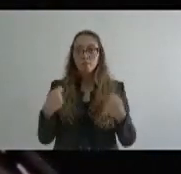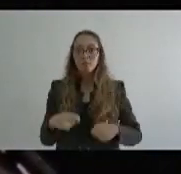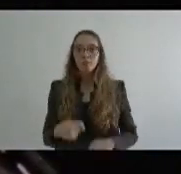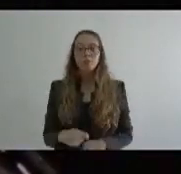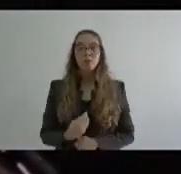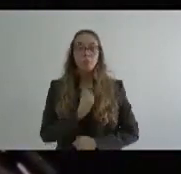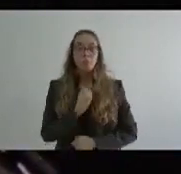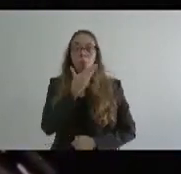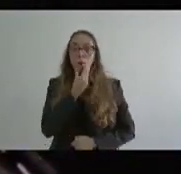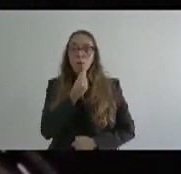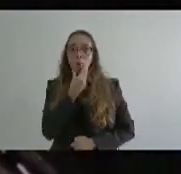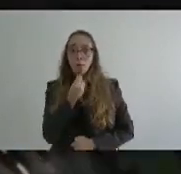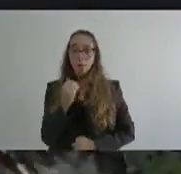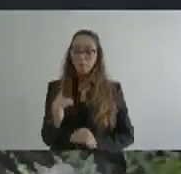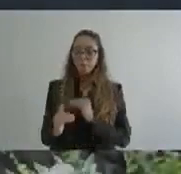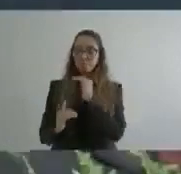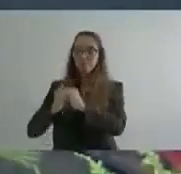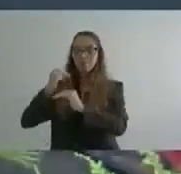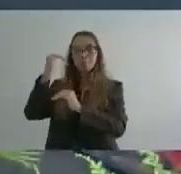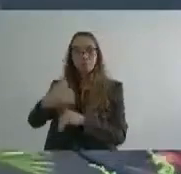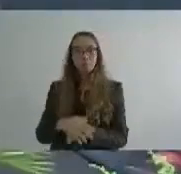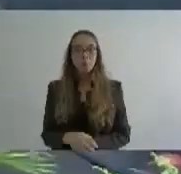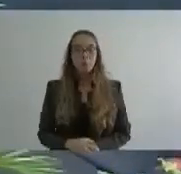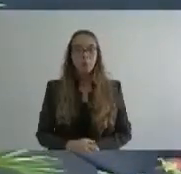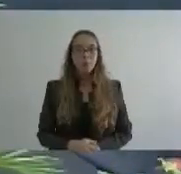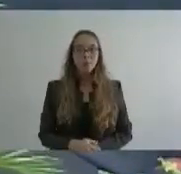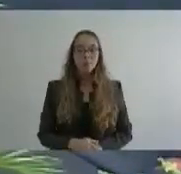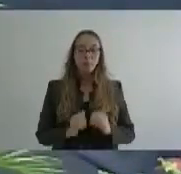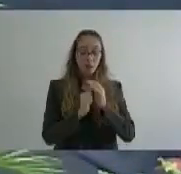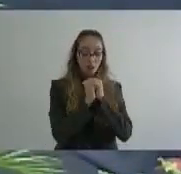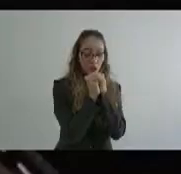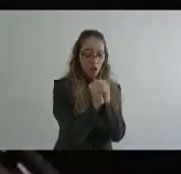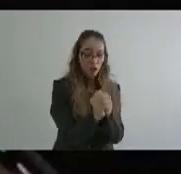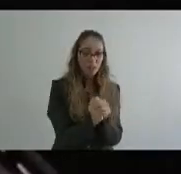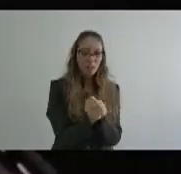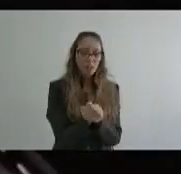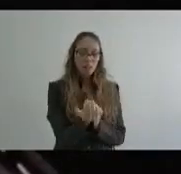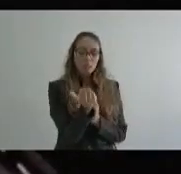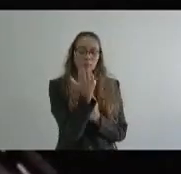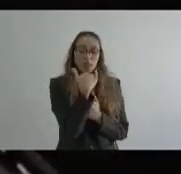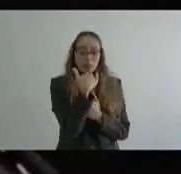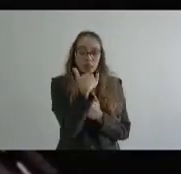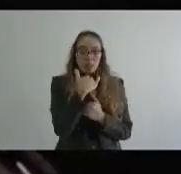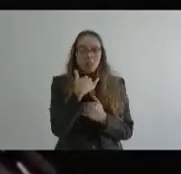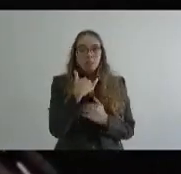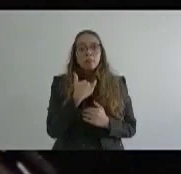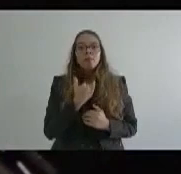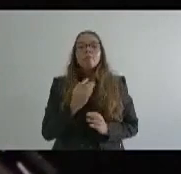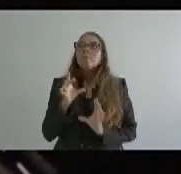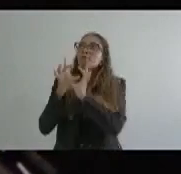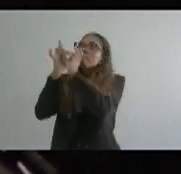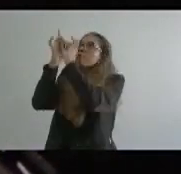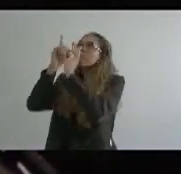criação moral do homem. A oração é o íntimo sublimar-se da alma pelo contato